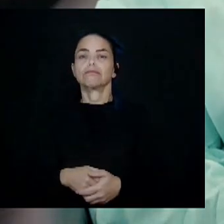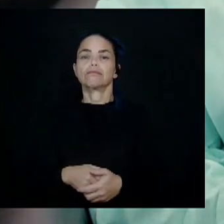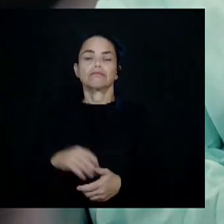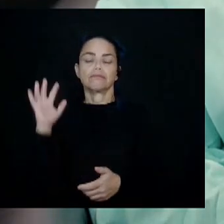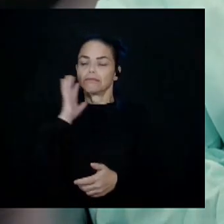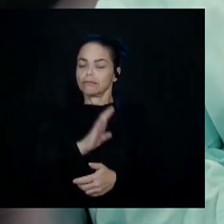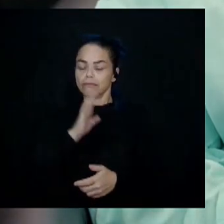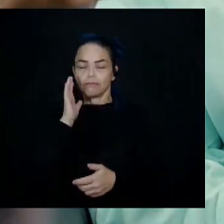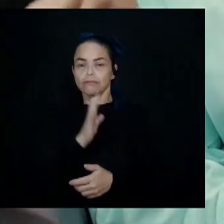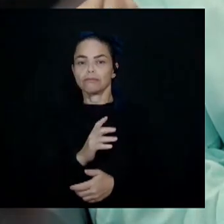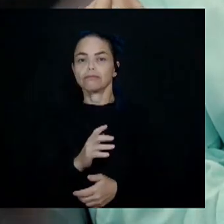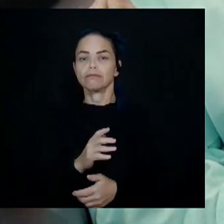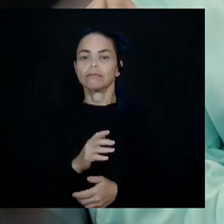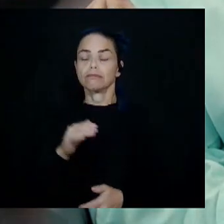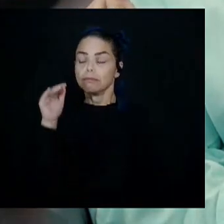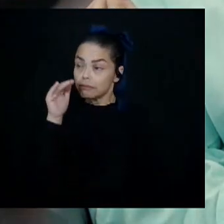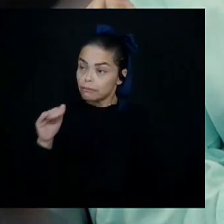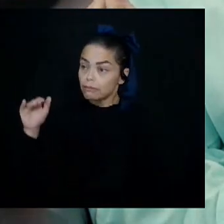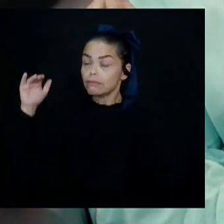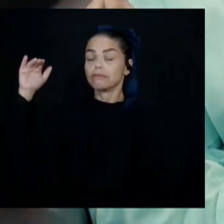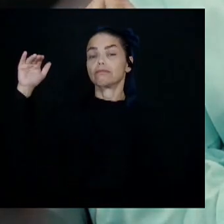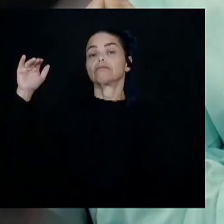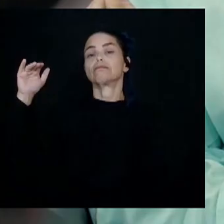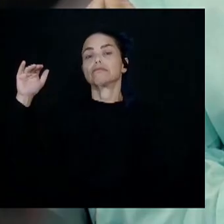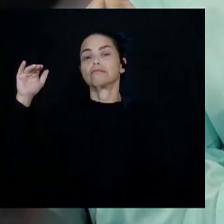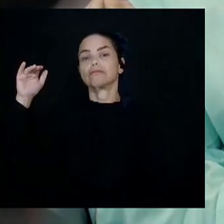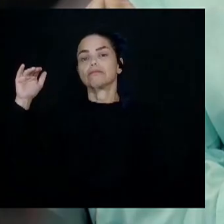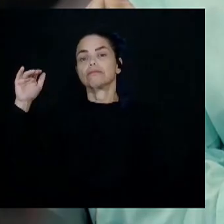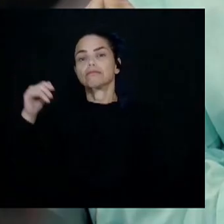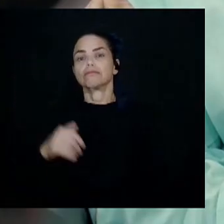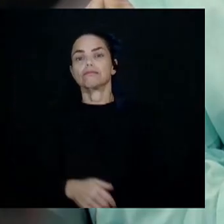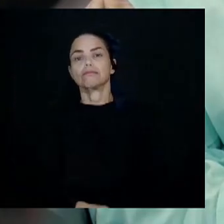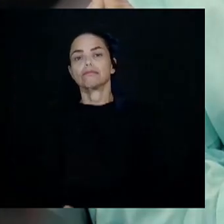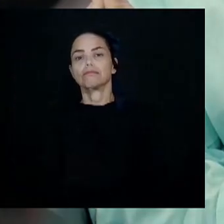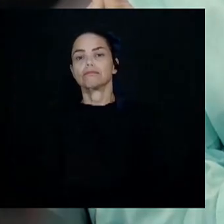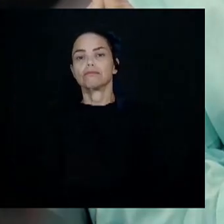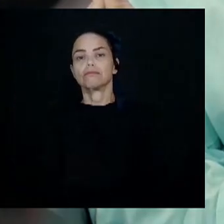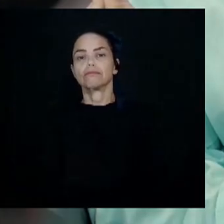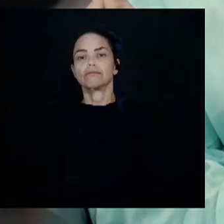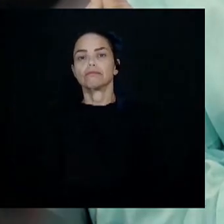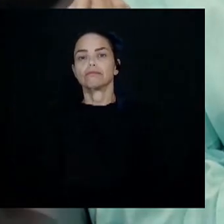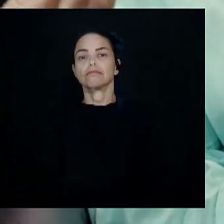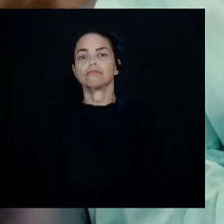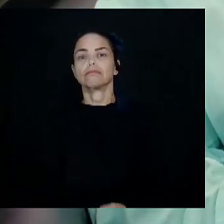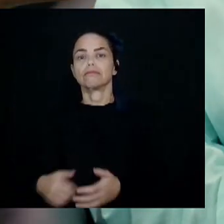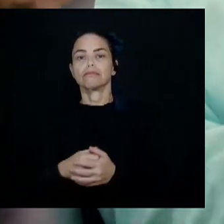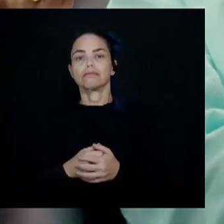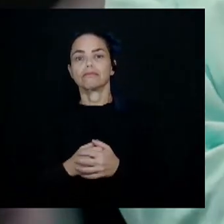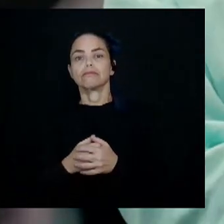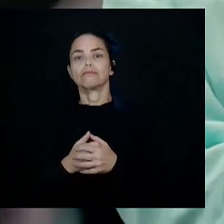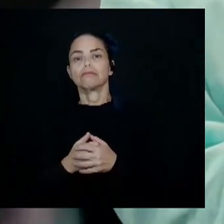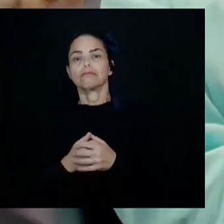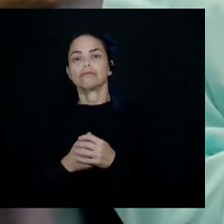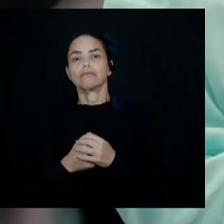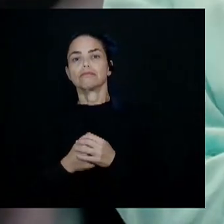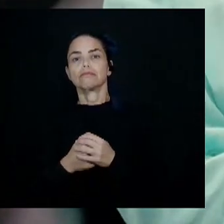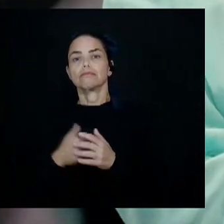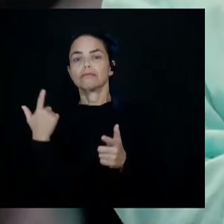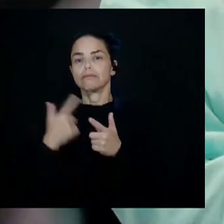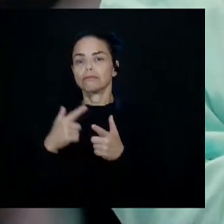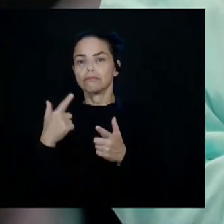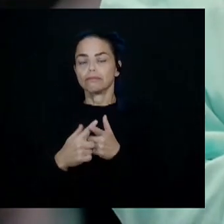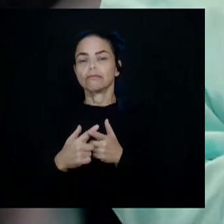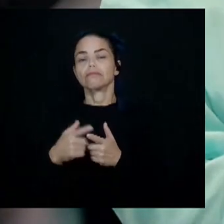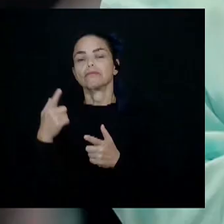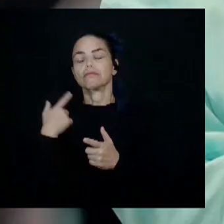fase adulta, eu posso pegar esse gancho para falar de violência doméstica? Claro. Sim. Porque, olha só, uma